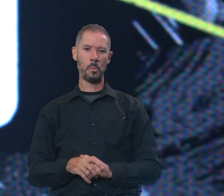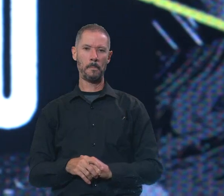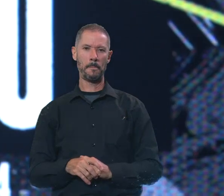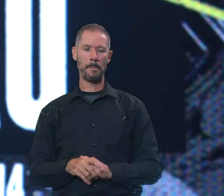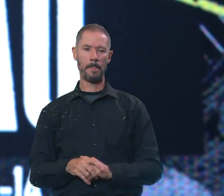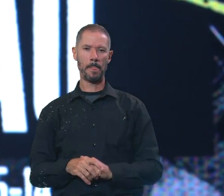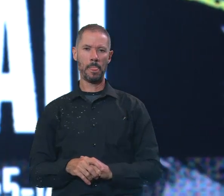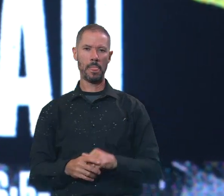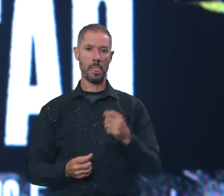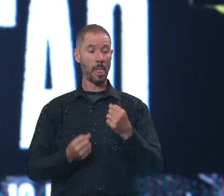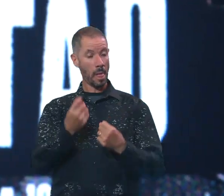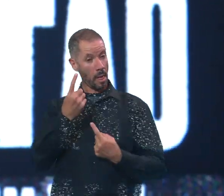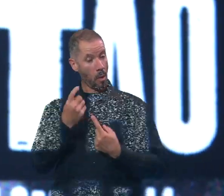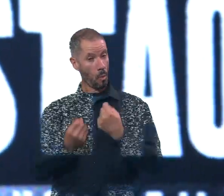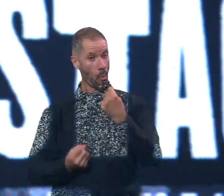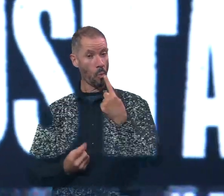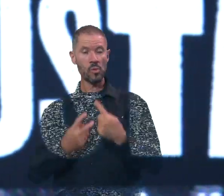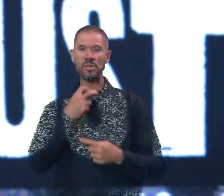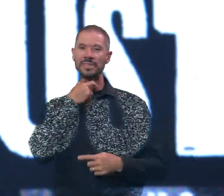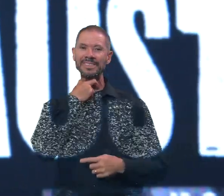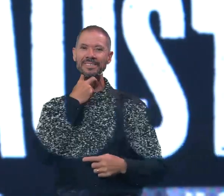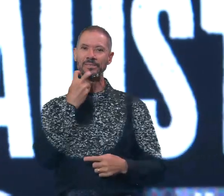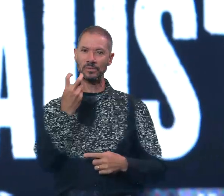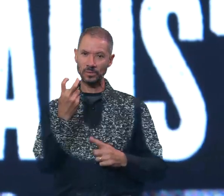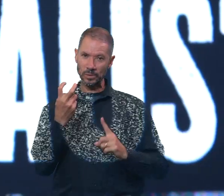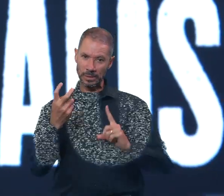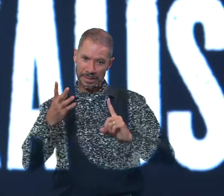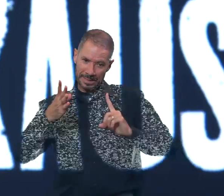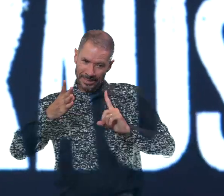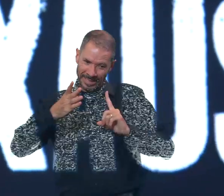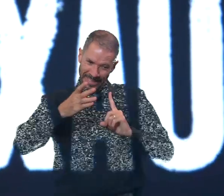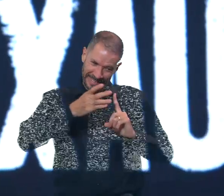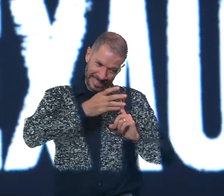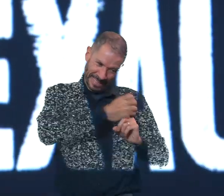E por alguns instantes a voz do inimigo foi tomando parte daquele carro.